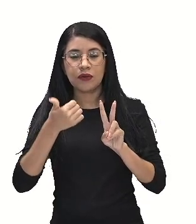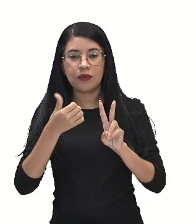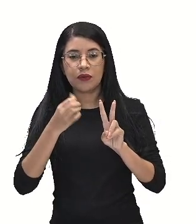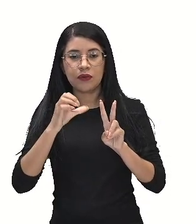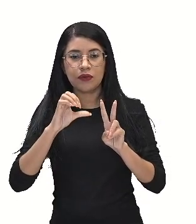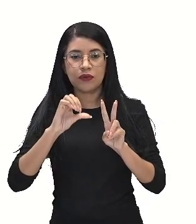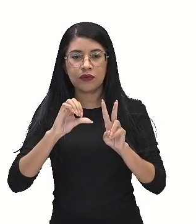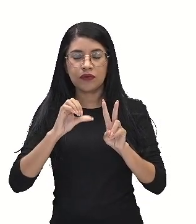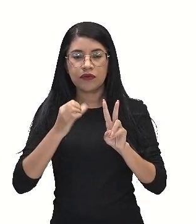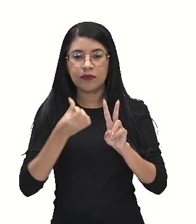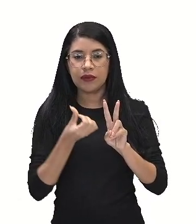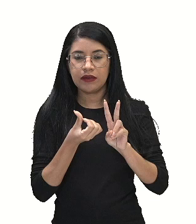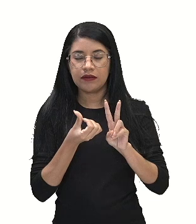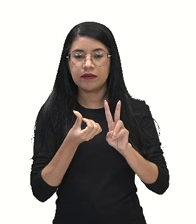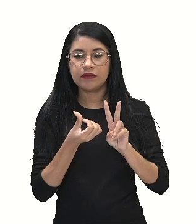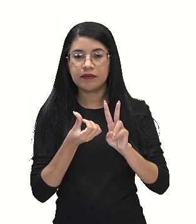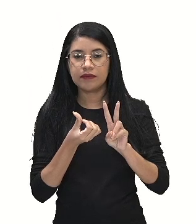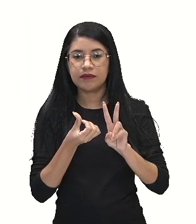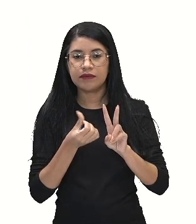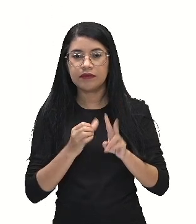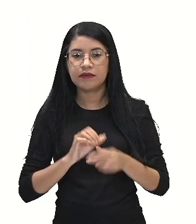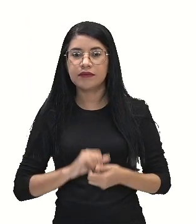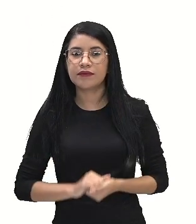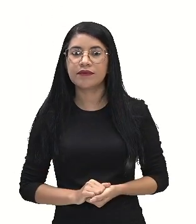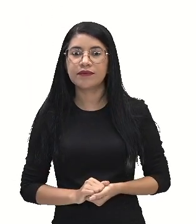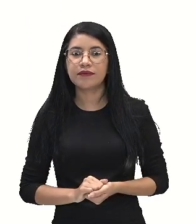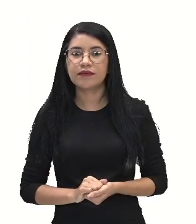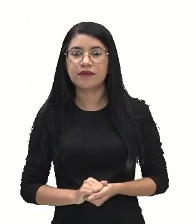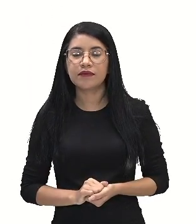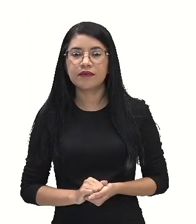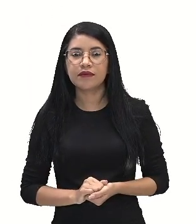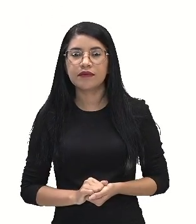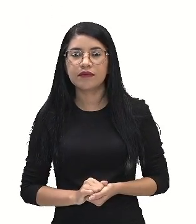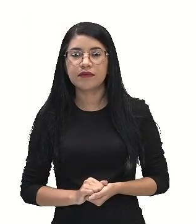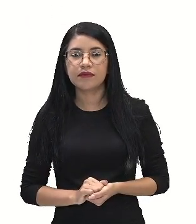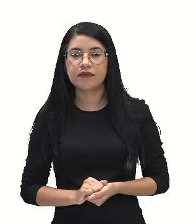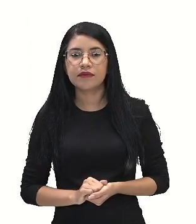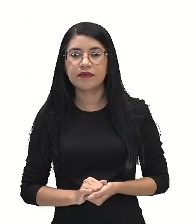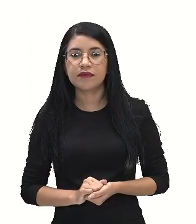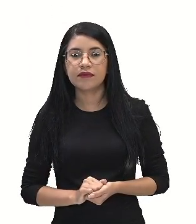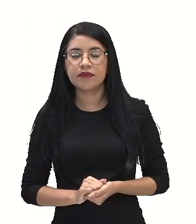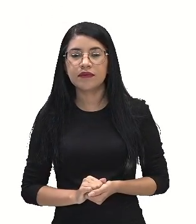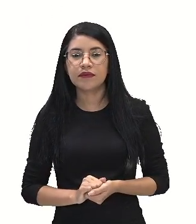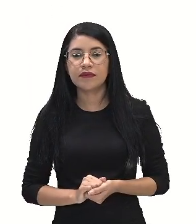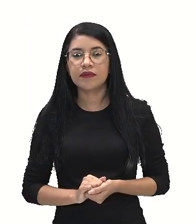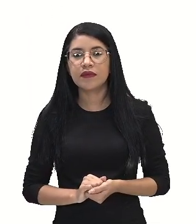Raiz quadrada de 196, que é igual a 14, tá?